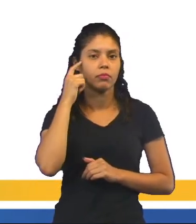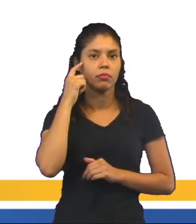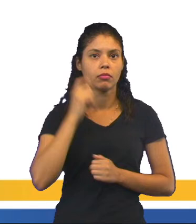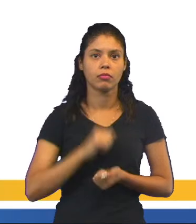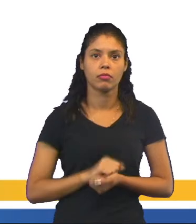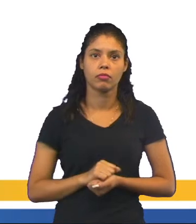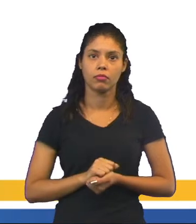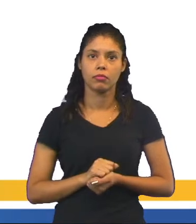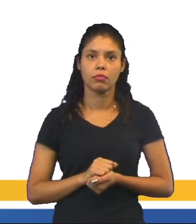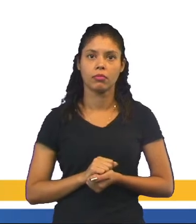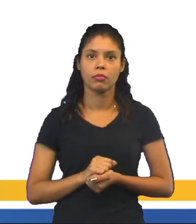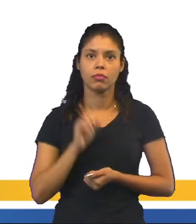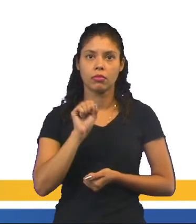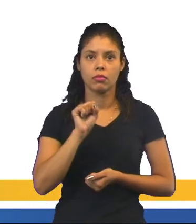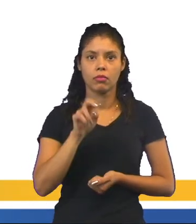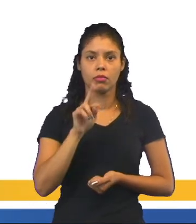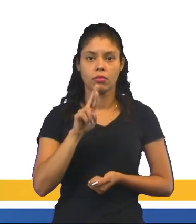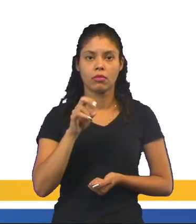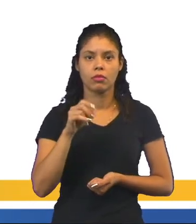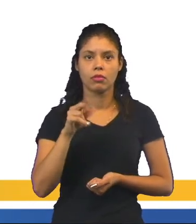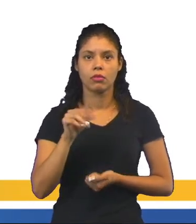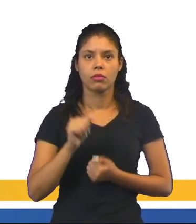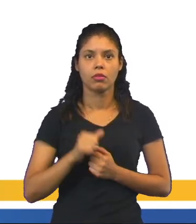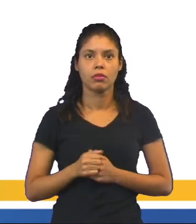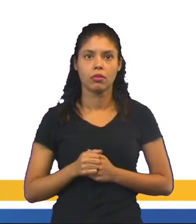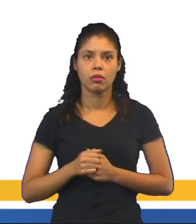E suspirou, do verbo suspirar.